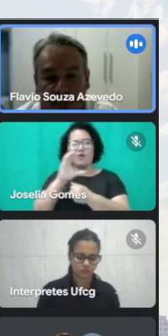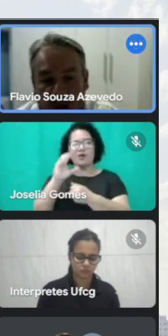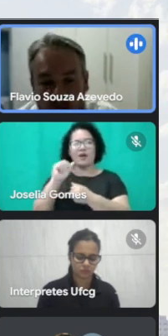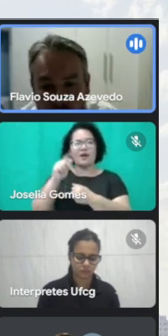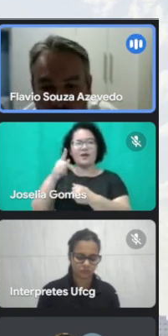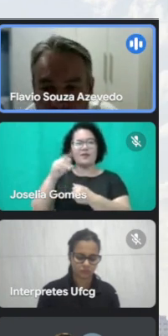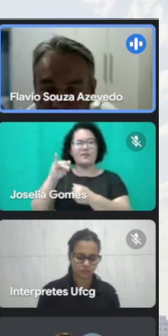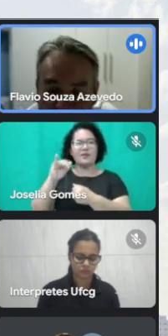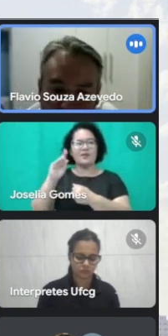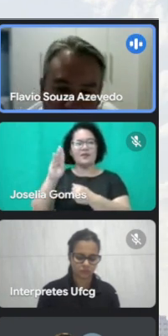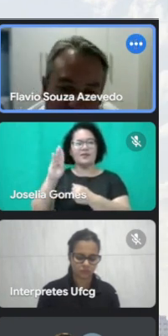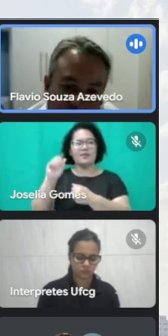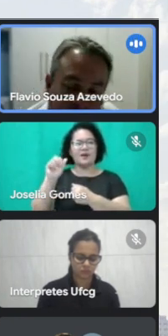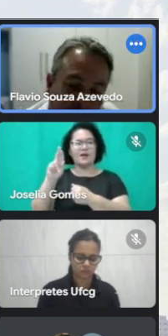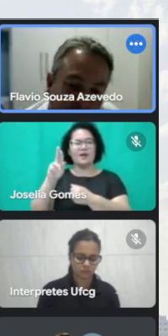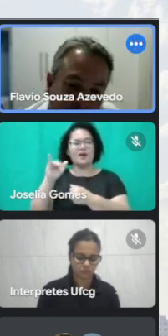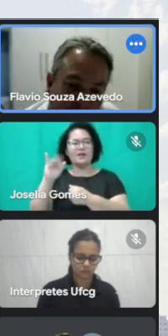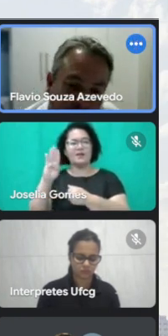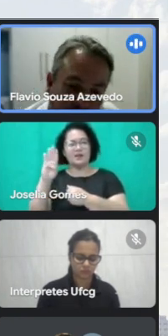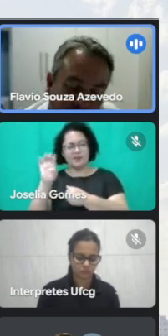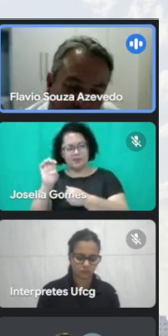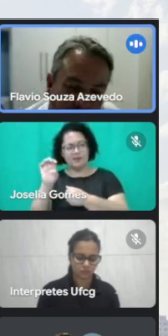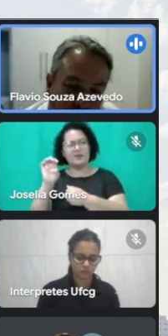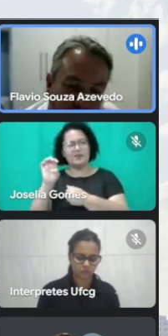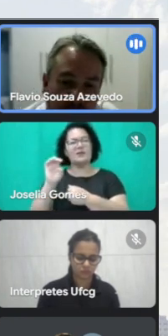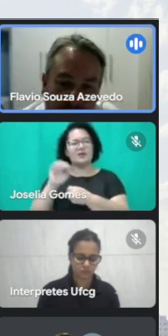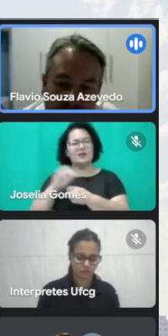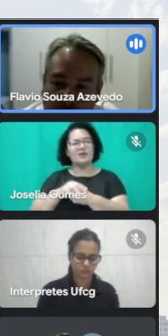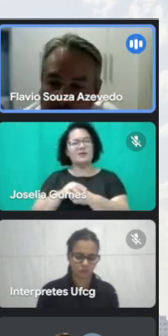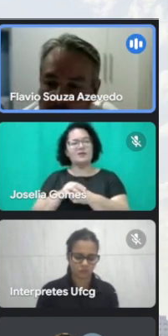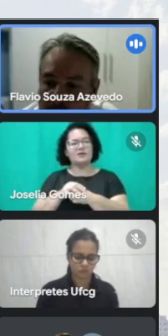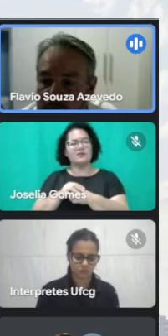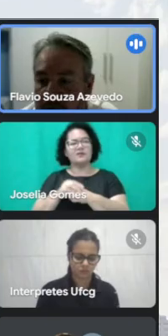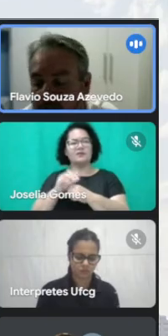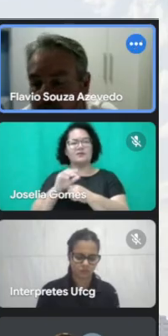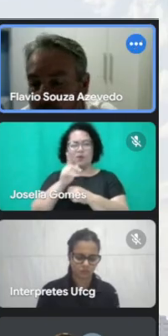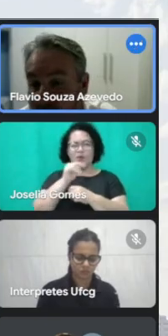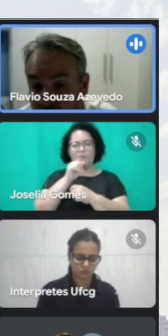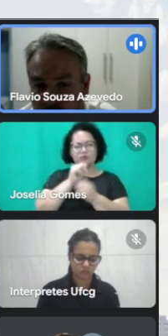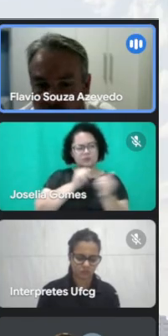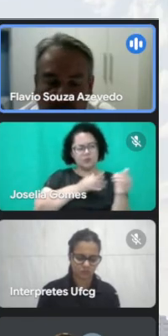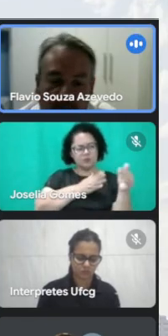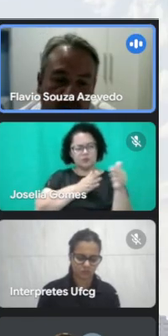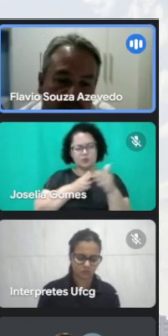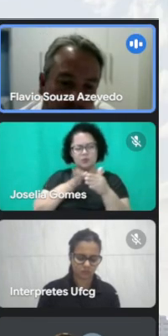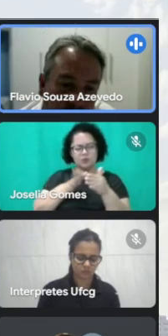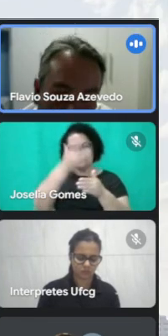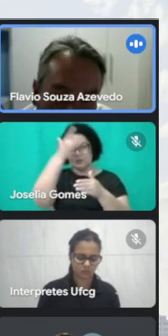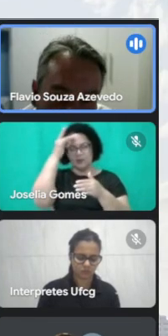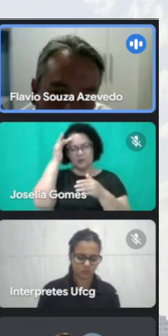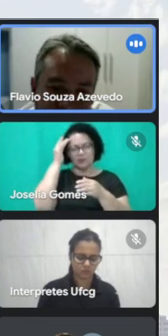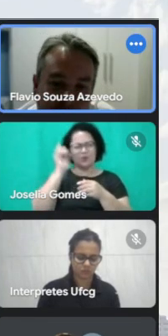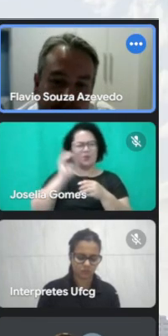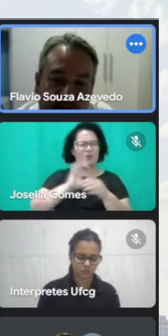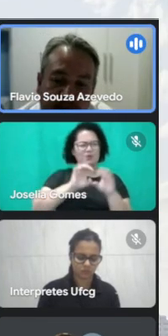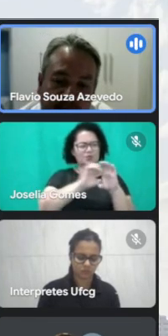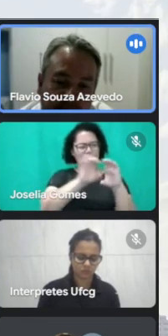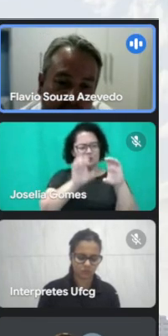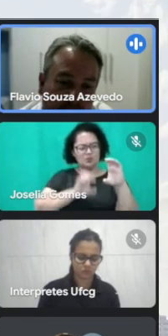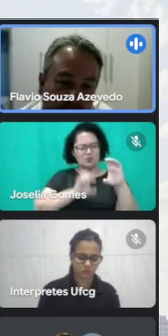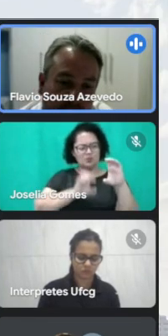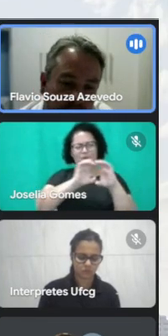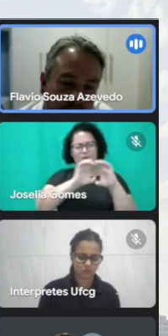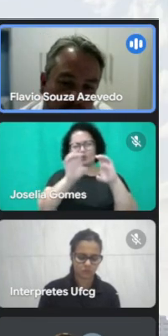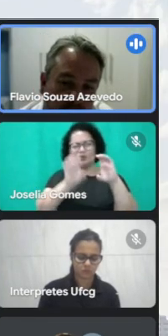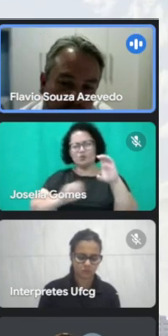poluído, né? Ao longo aí dos bairros onde ele vem percorrendo, o pessoal vai jogando esgoto e todo tipo de coisa, e ele